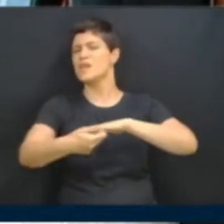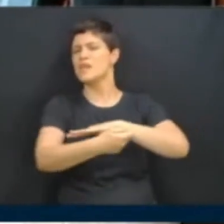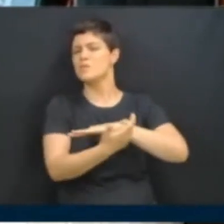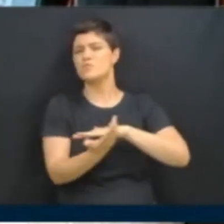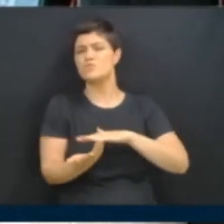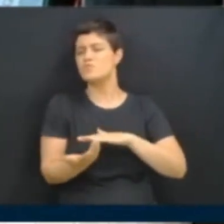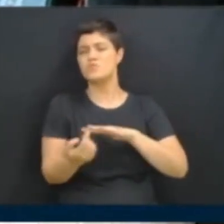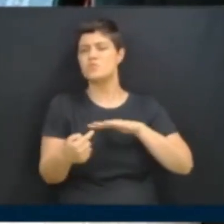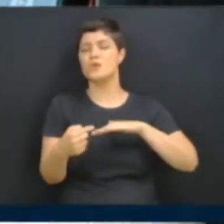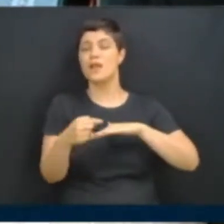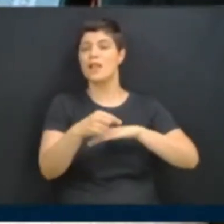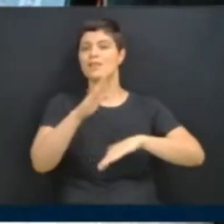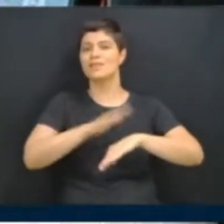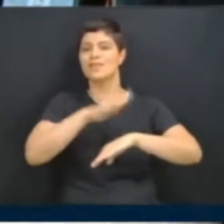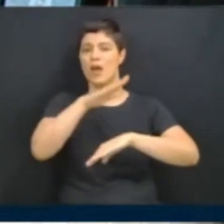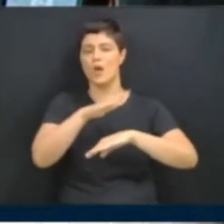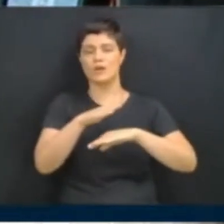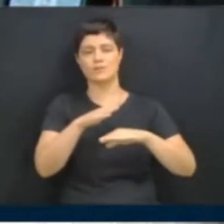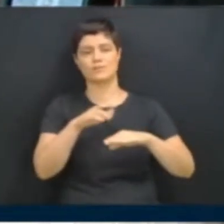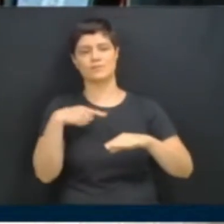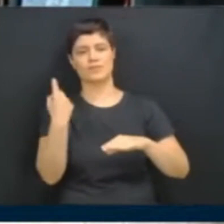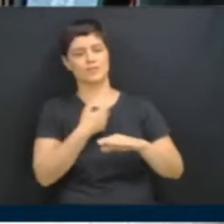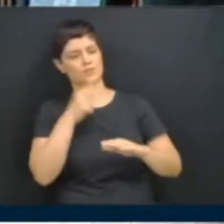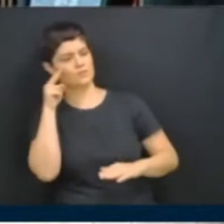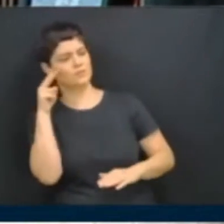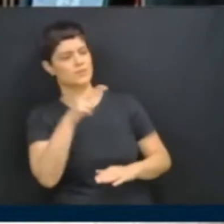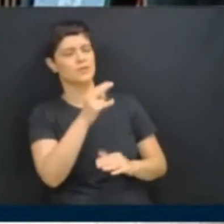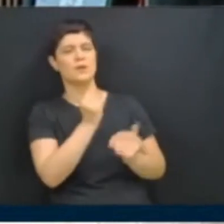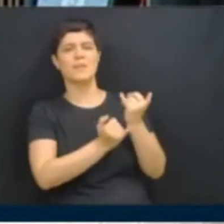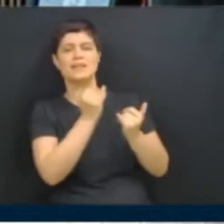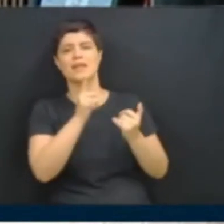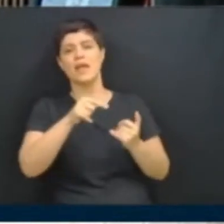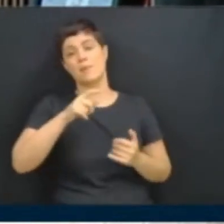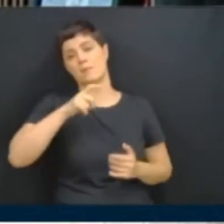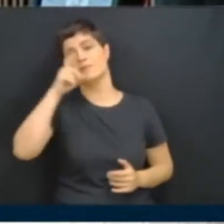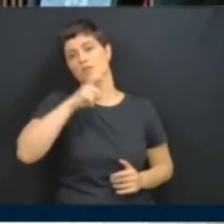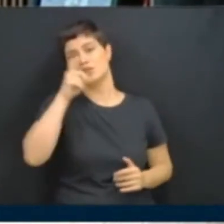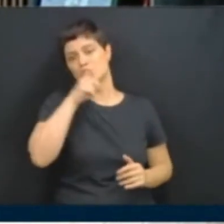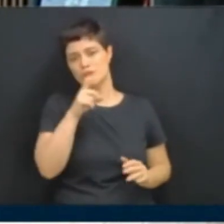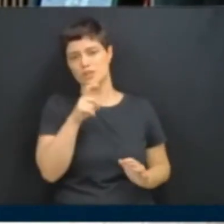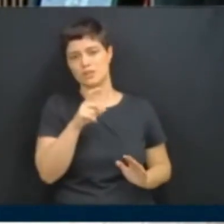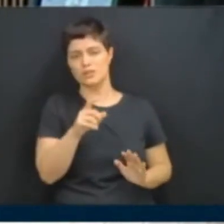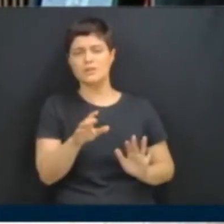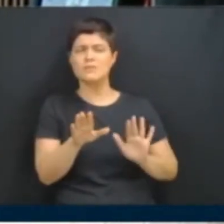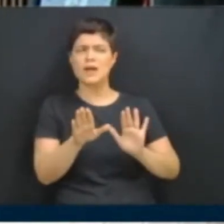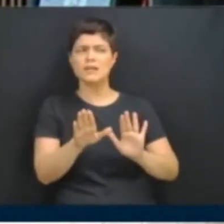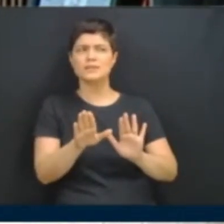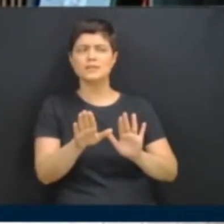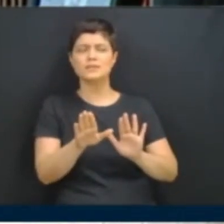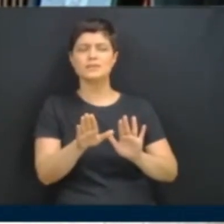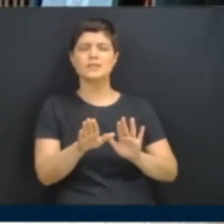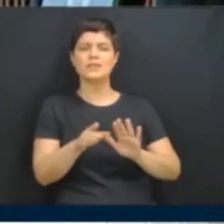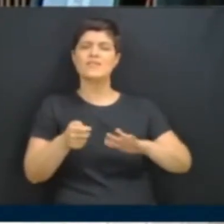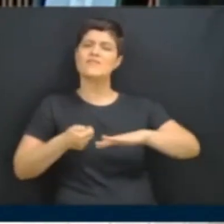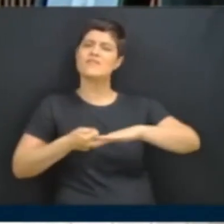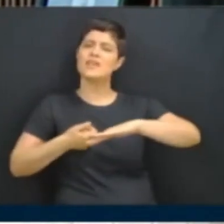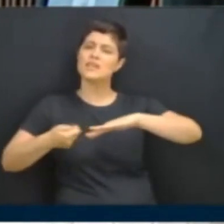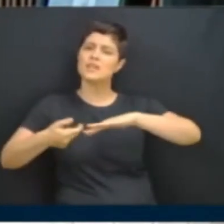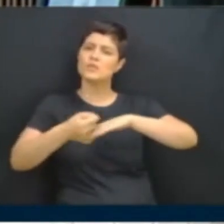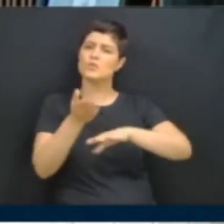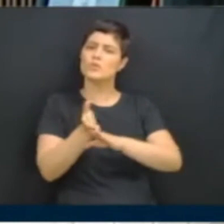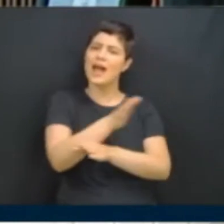imediato, traz para a gente uma ideia de mentira. Mas, às vezes, a fake